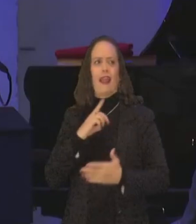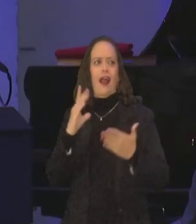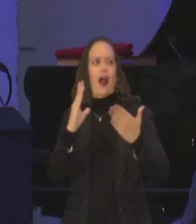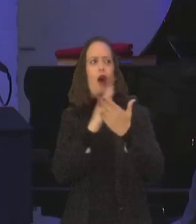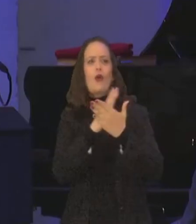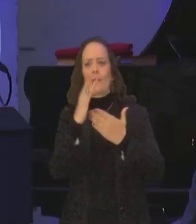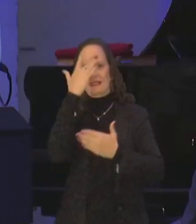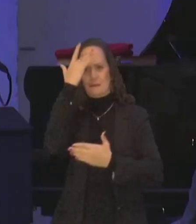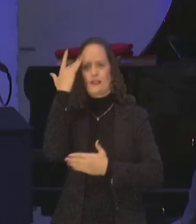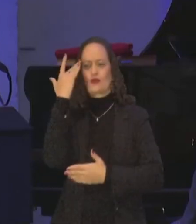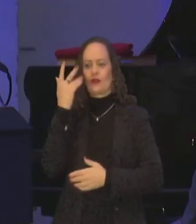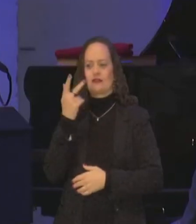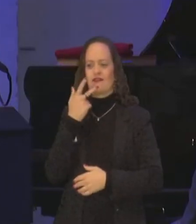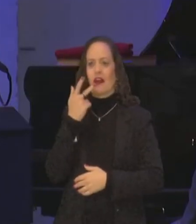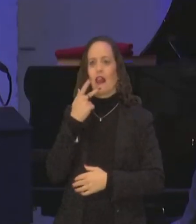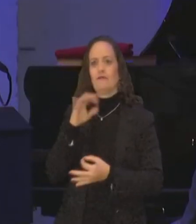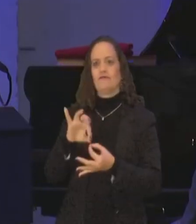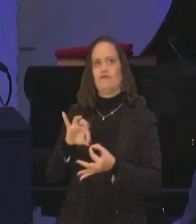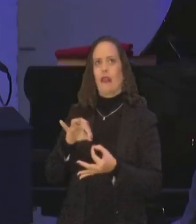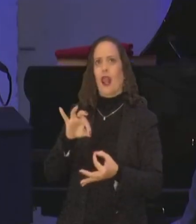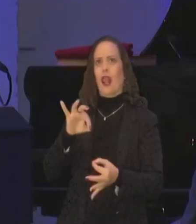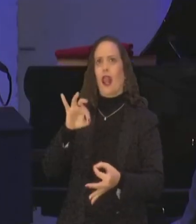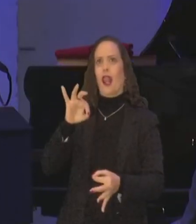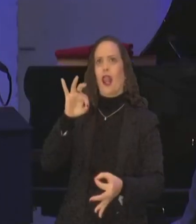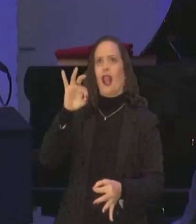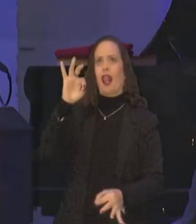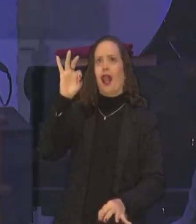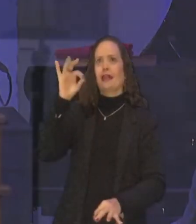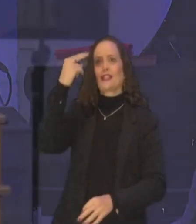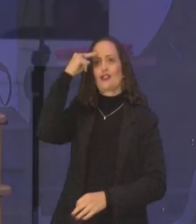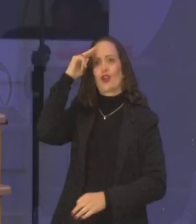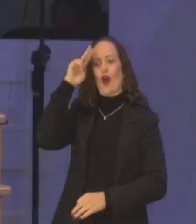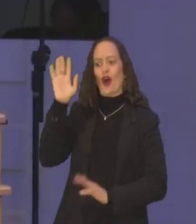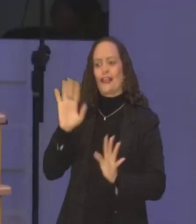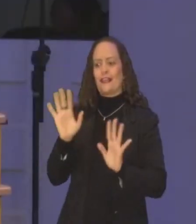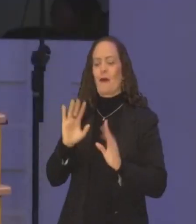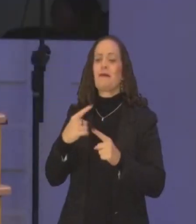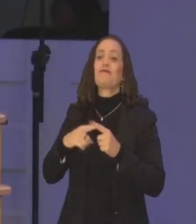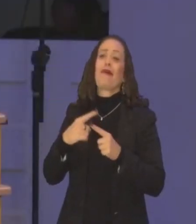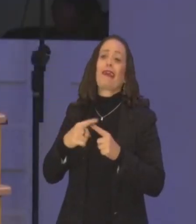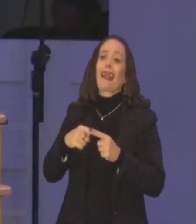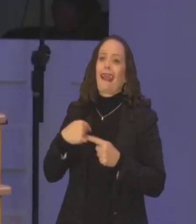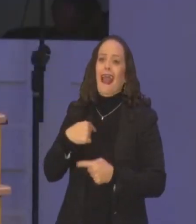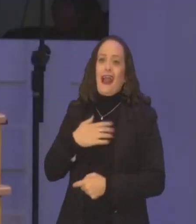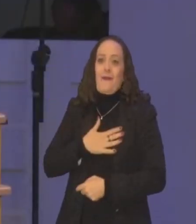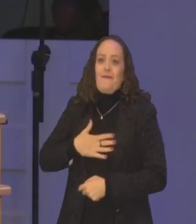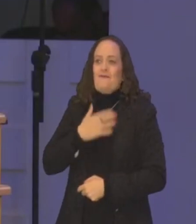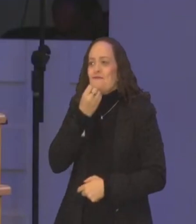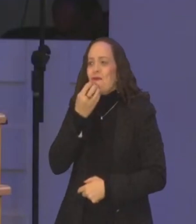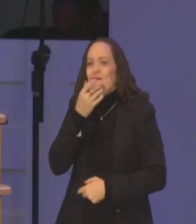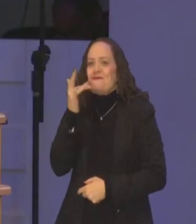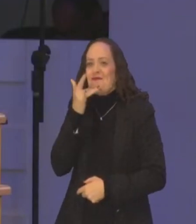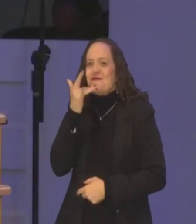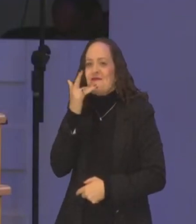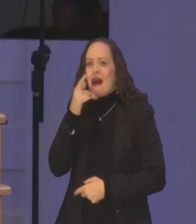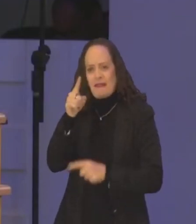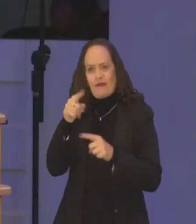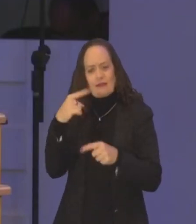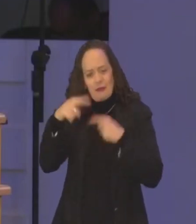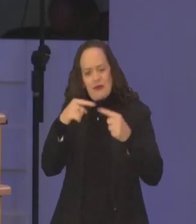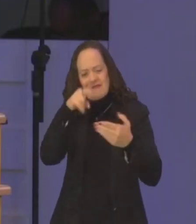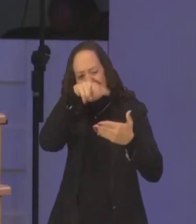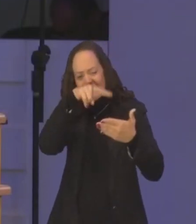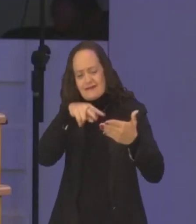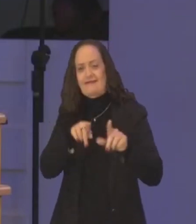comentado comigo: pastor, não se alongue muito na história, mas nós ficamos tentados, e eu convido você a pesquisar sobre isso,